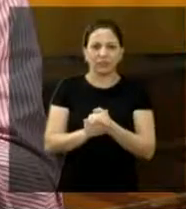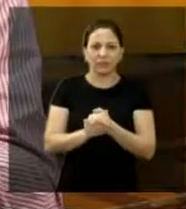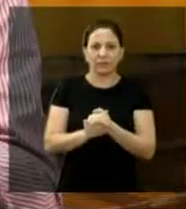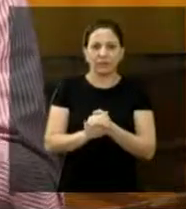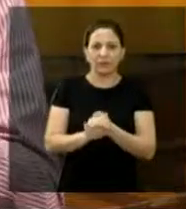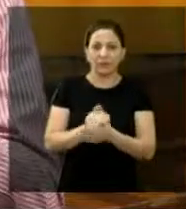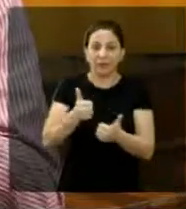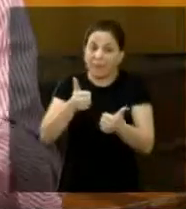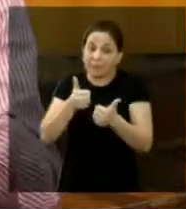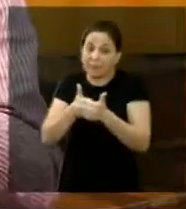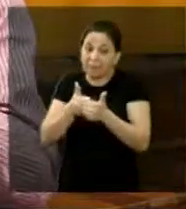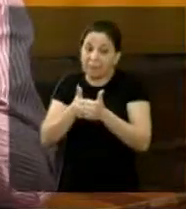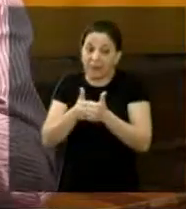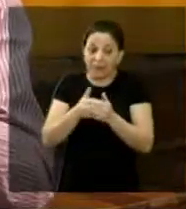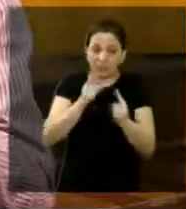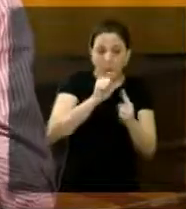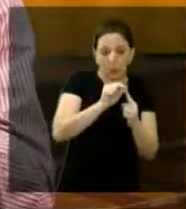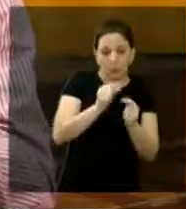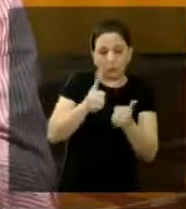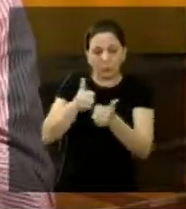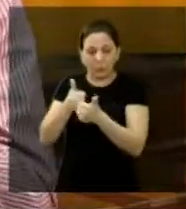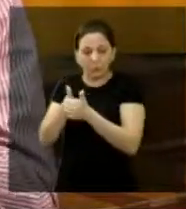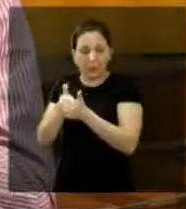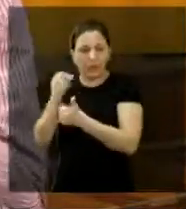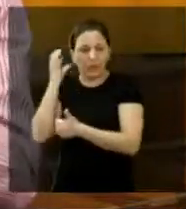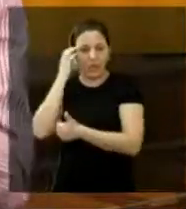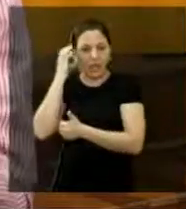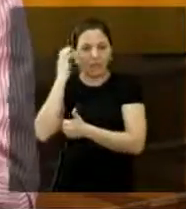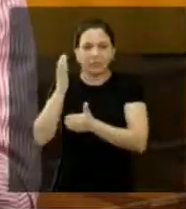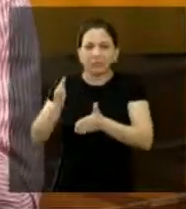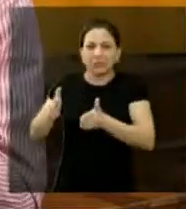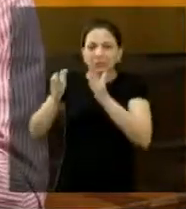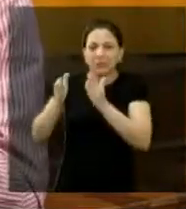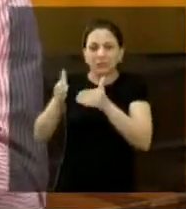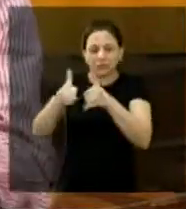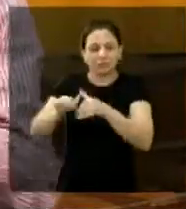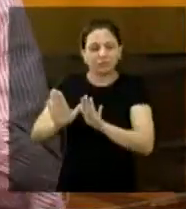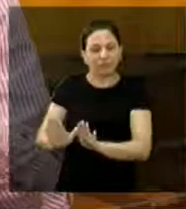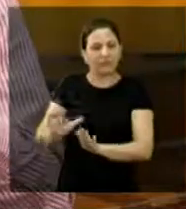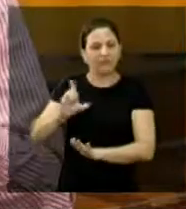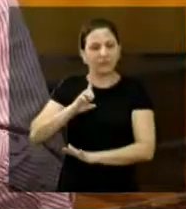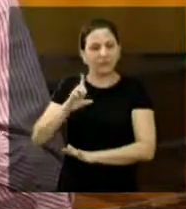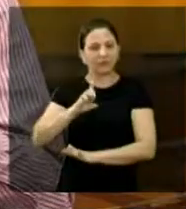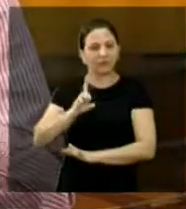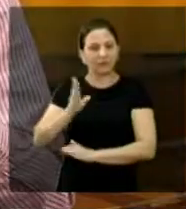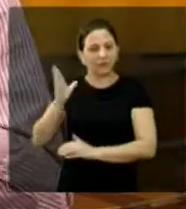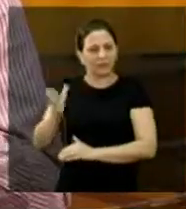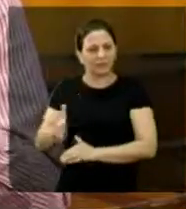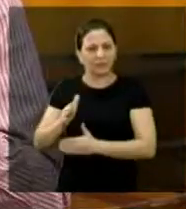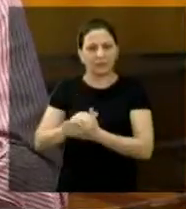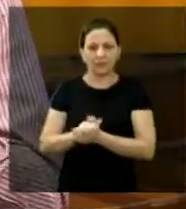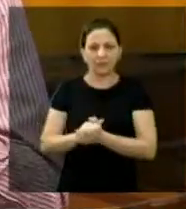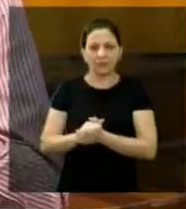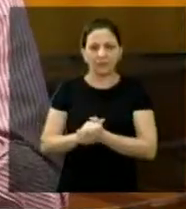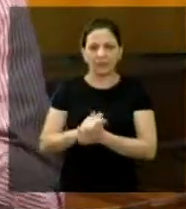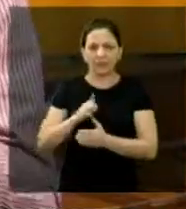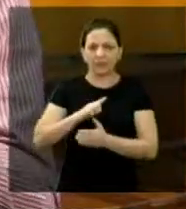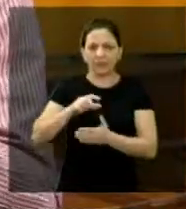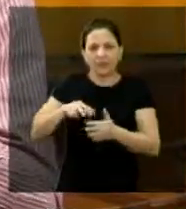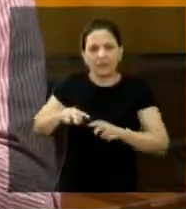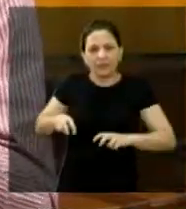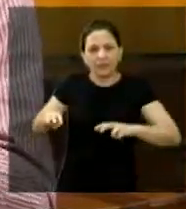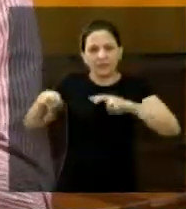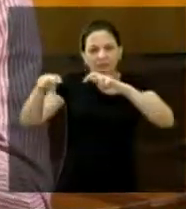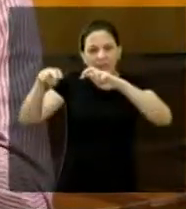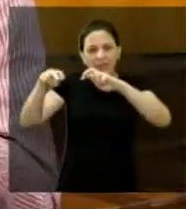era tão pertinho, o prédio onde funcionava a rádio está lá até hoje, com aquela escadaria de mármore